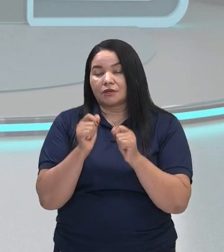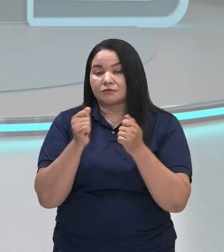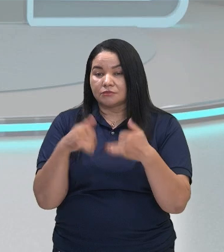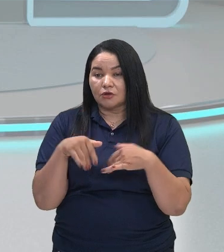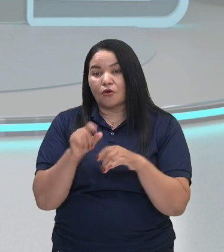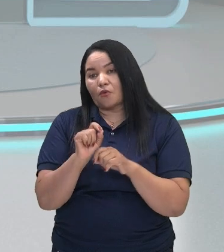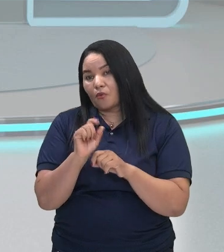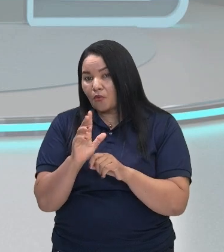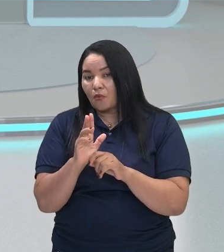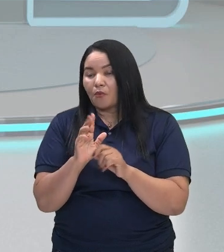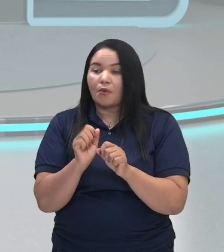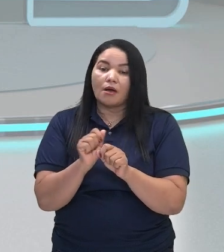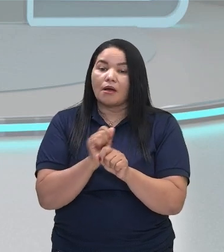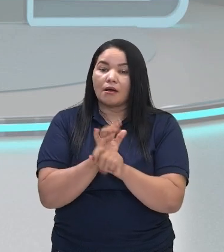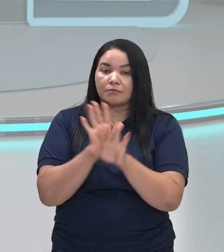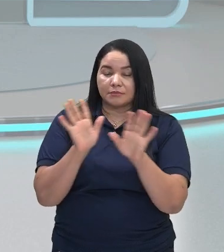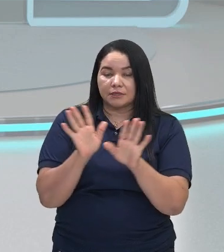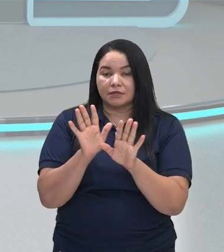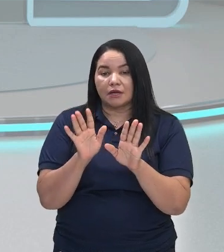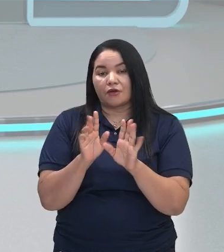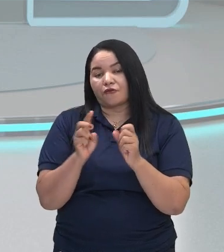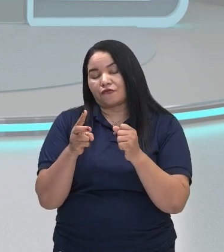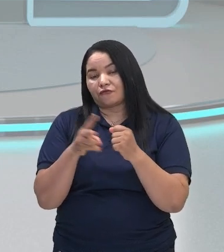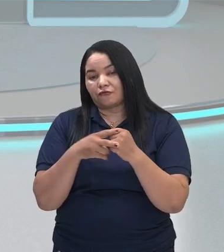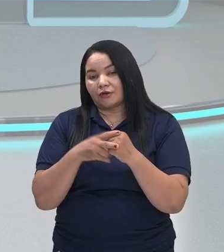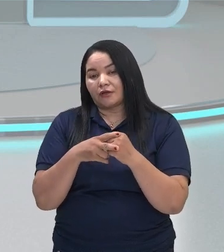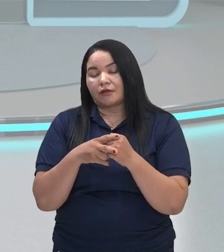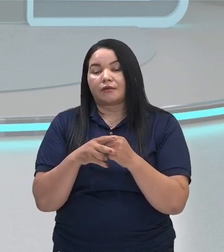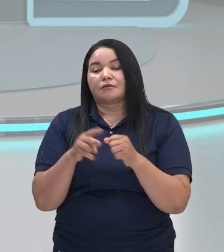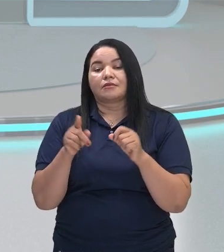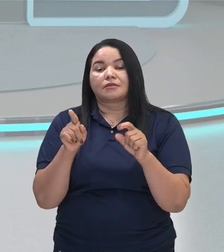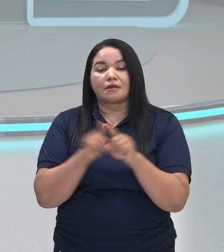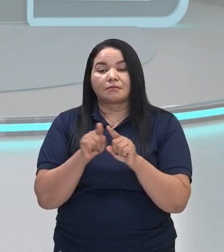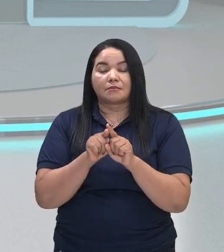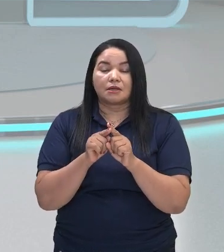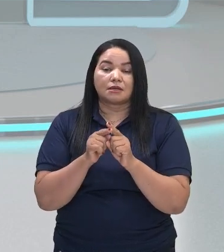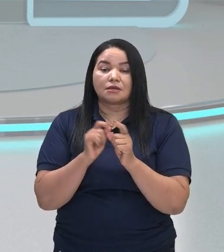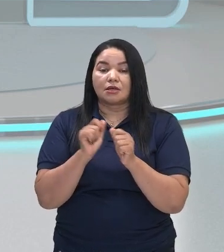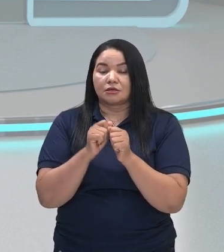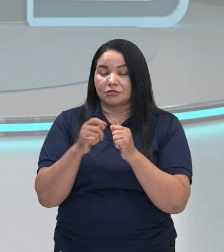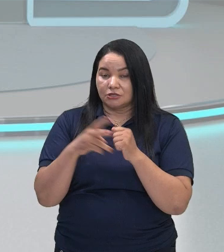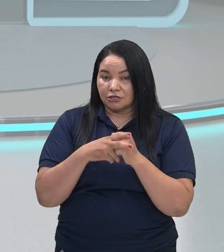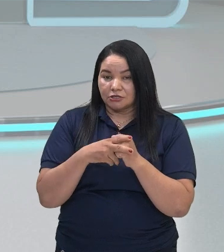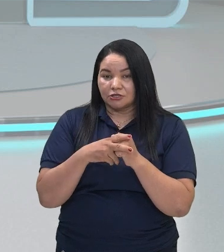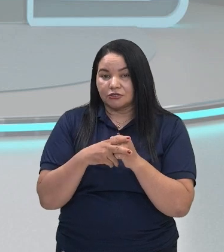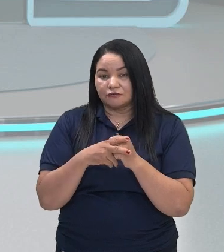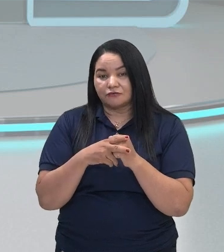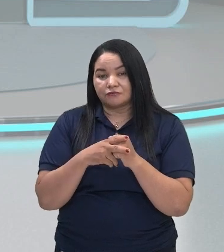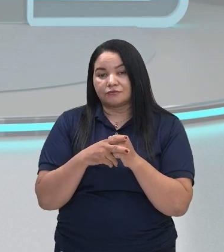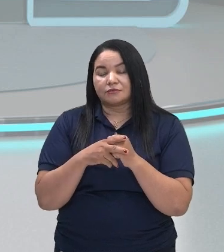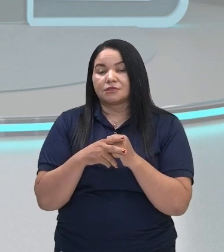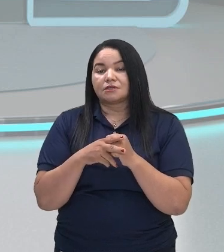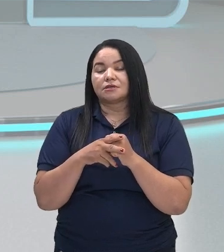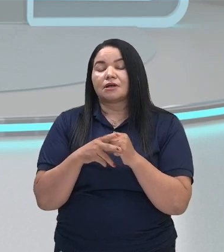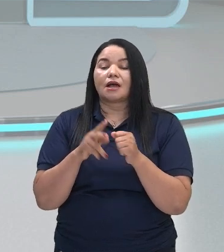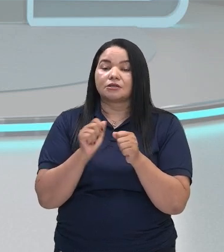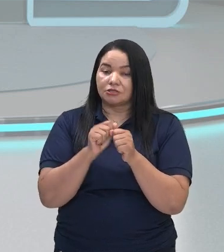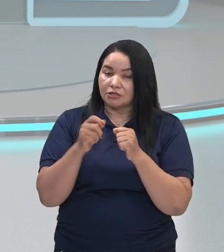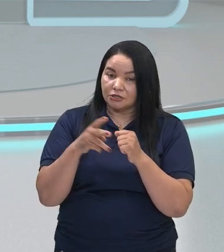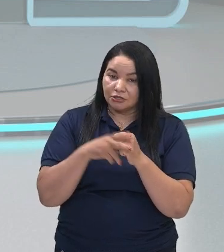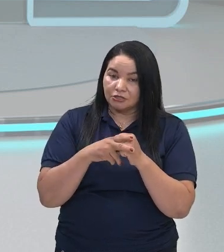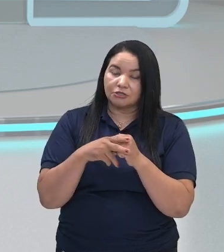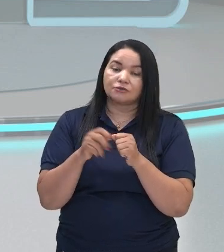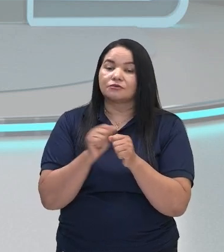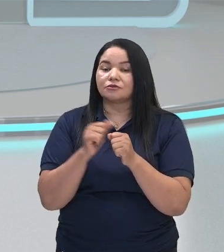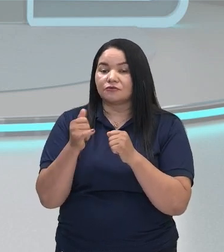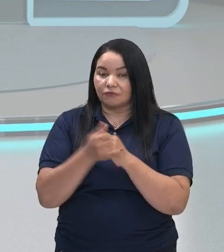né, dos verbos, dos adjetivos, aliás, e de outros advérbios. Aqui a gente está